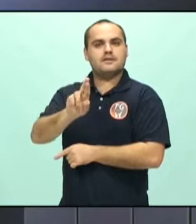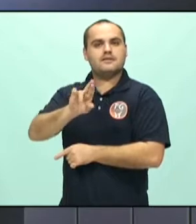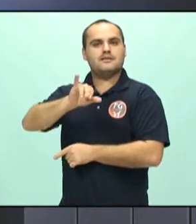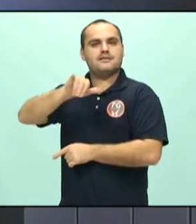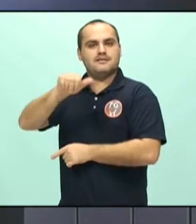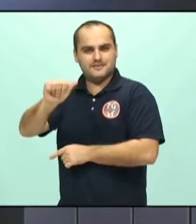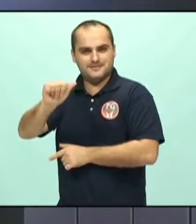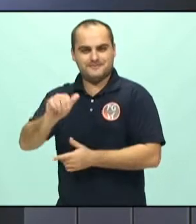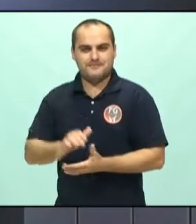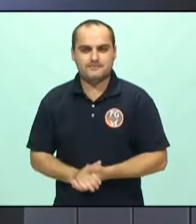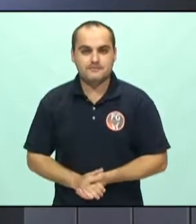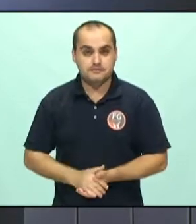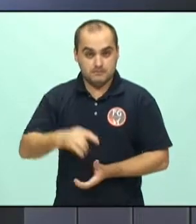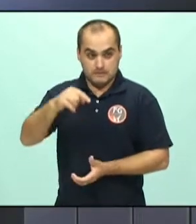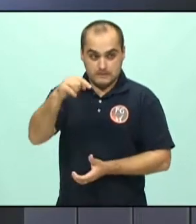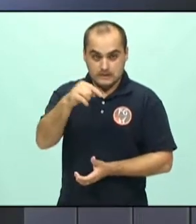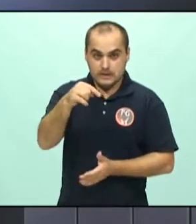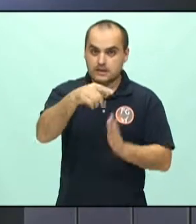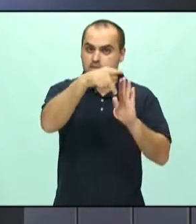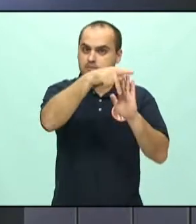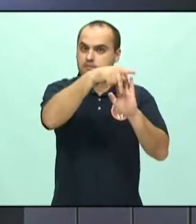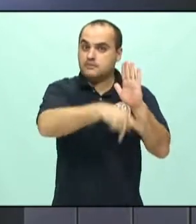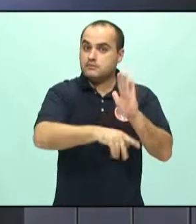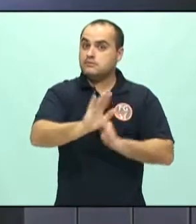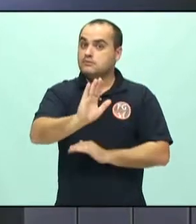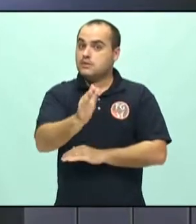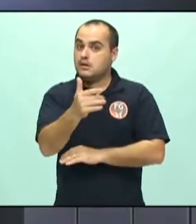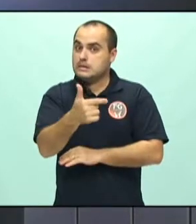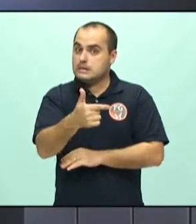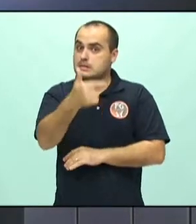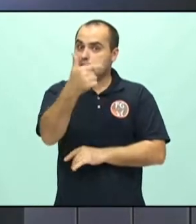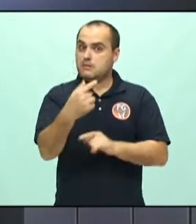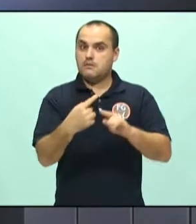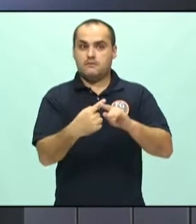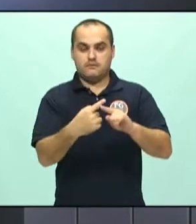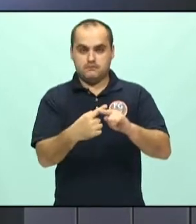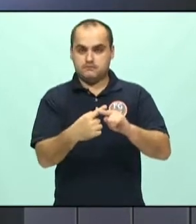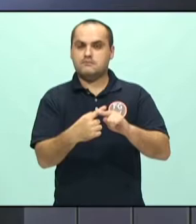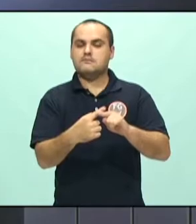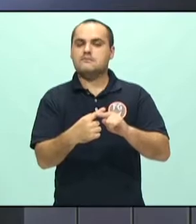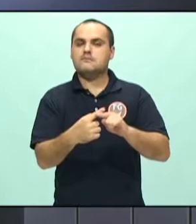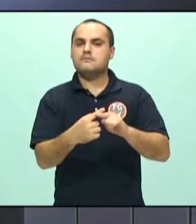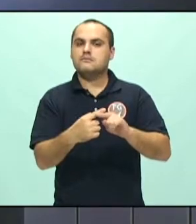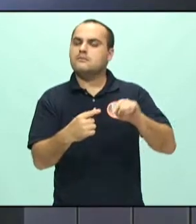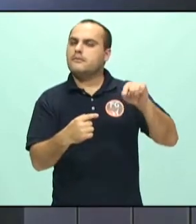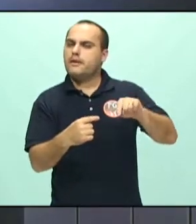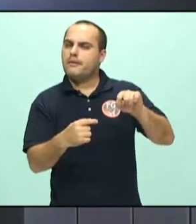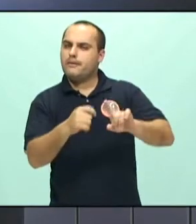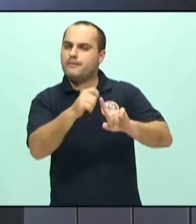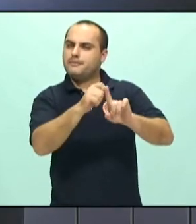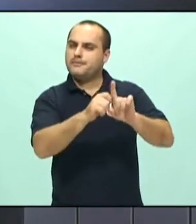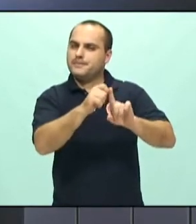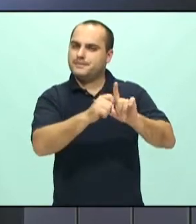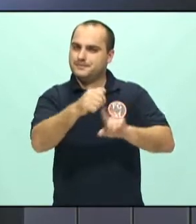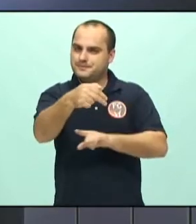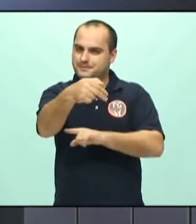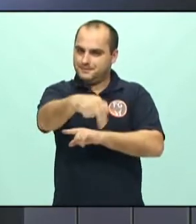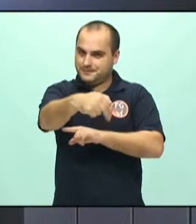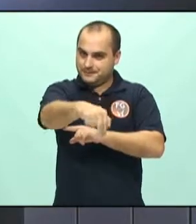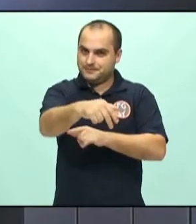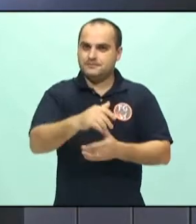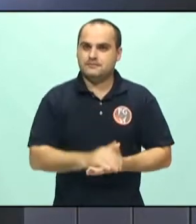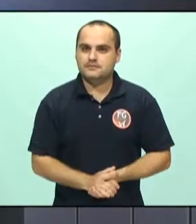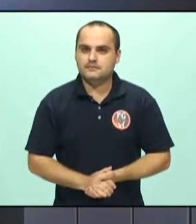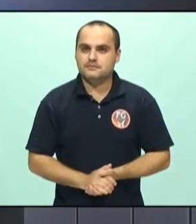Heleno Schulte. Esse projeto já está em sua segunda edição, que foi realizada agora no mês de novembro e